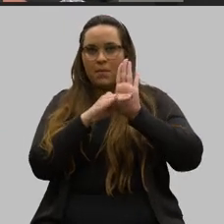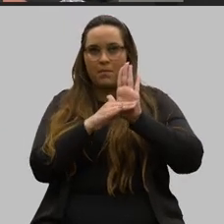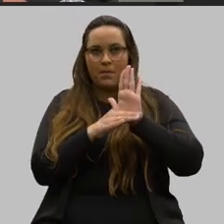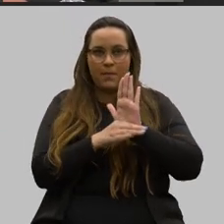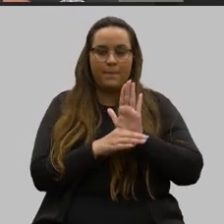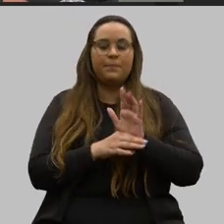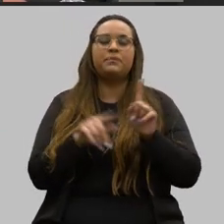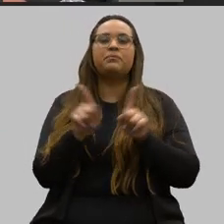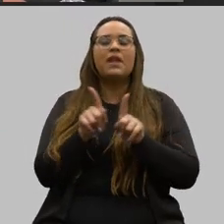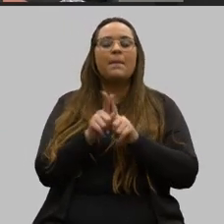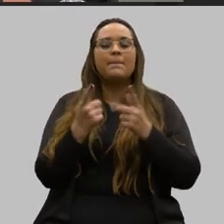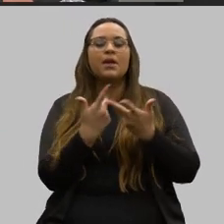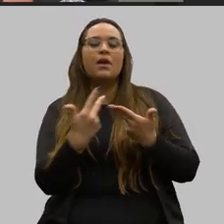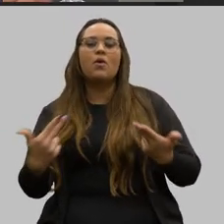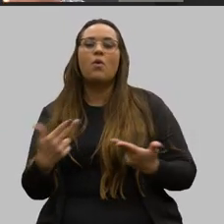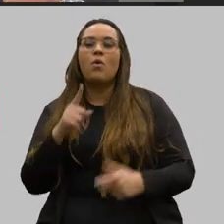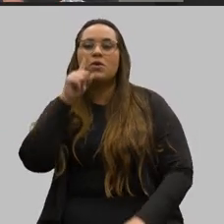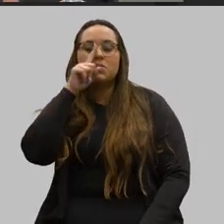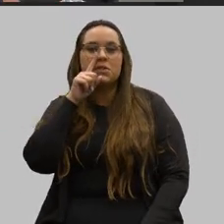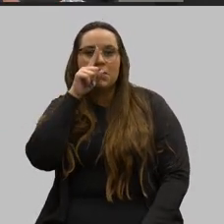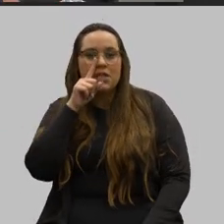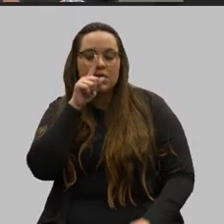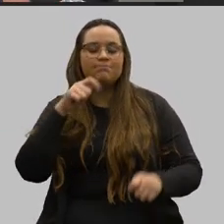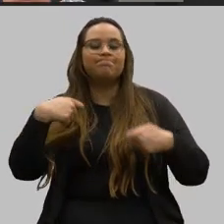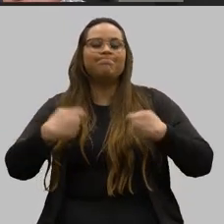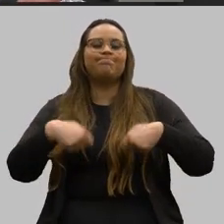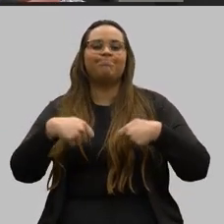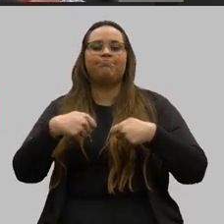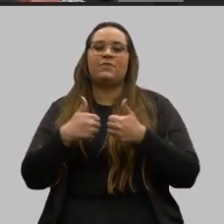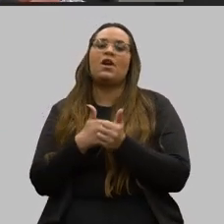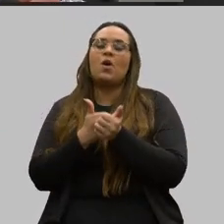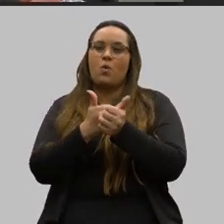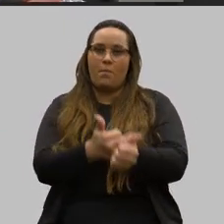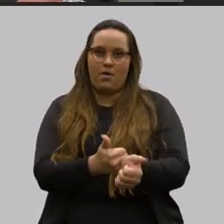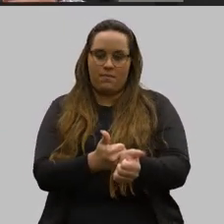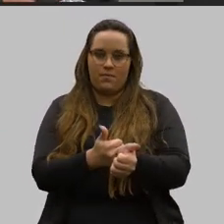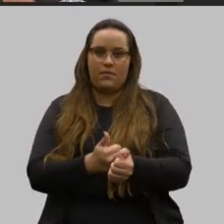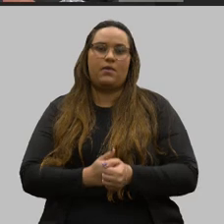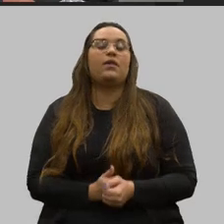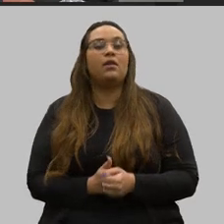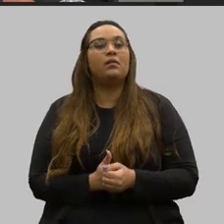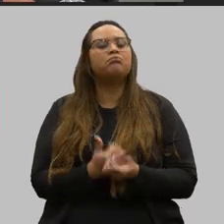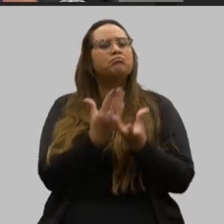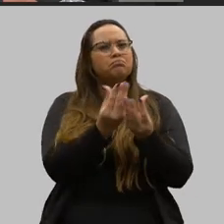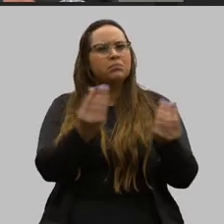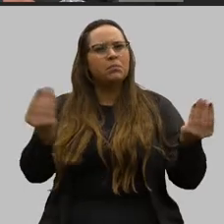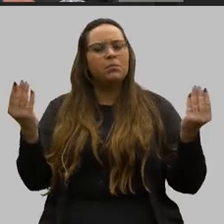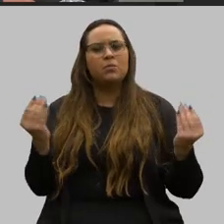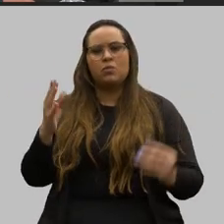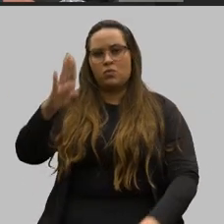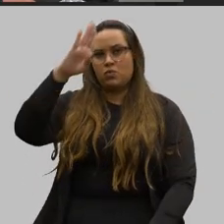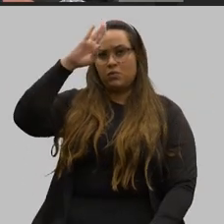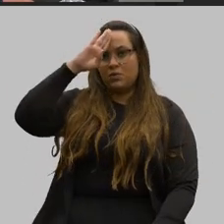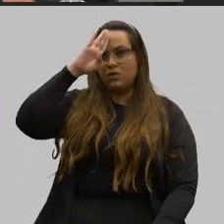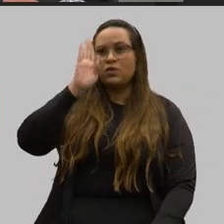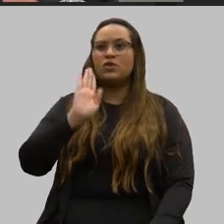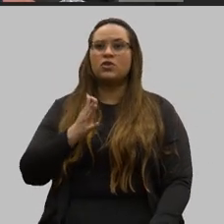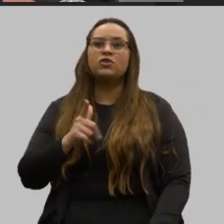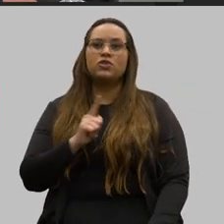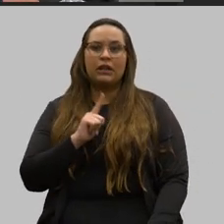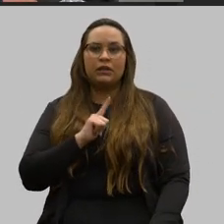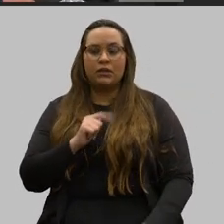fatores de risco e necessidade de acompanhamento então muito do do dos dos militares que em si já tem o seu